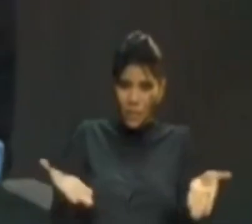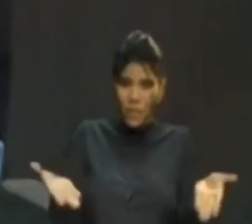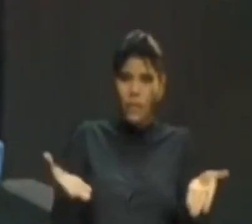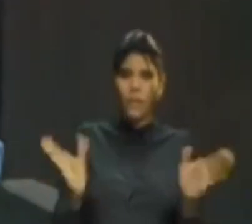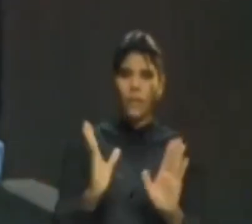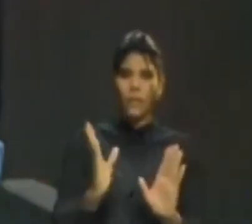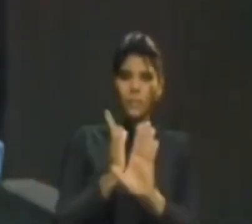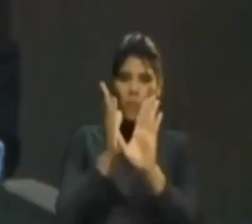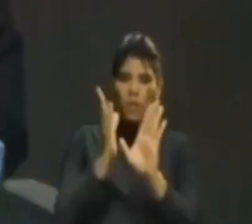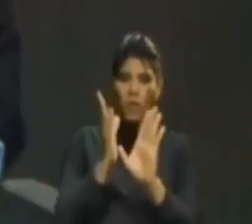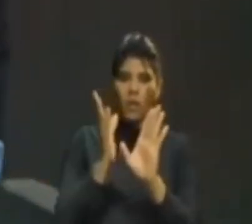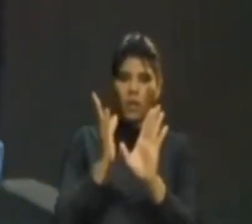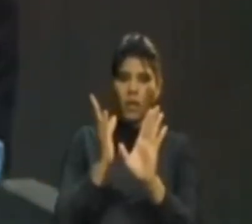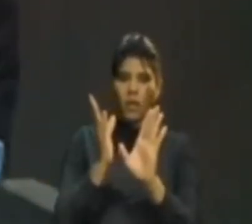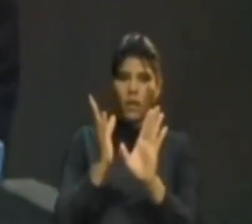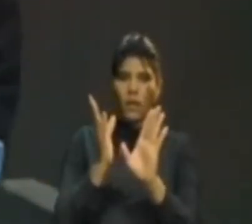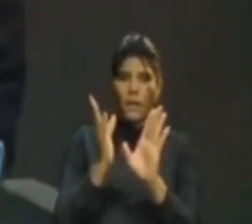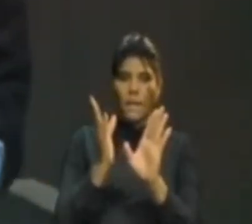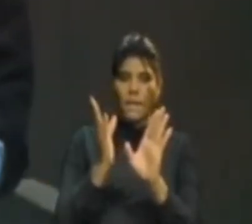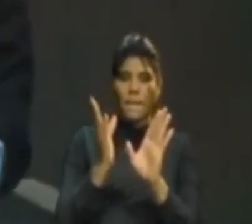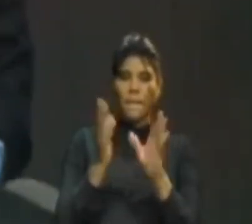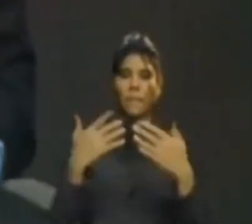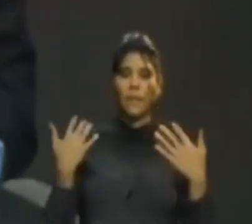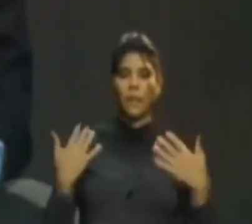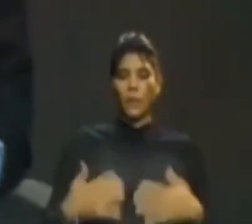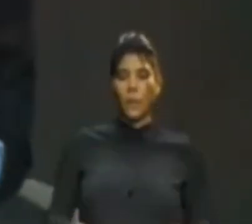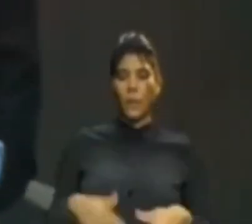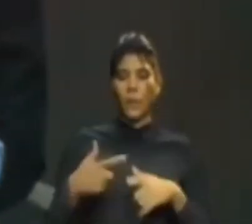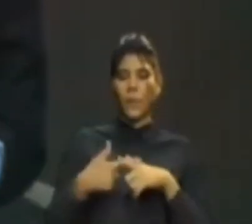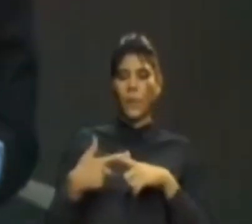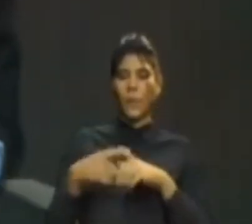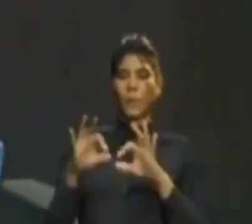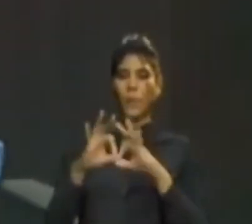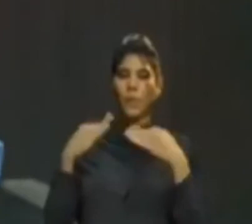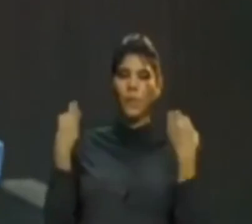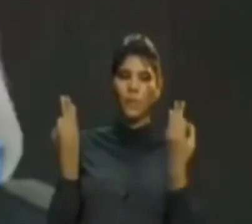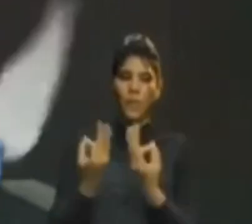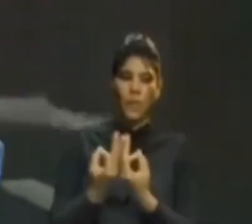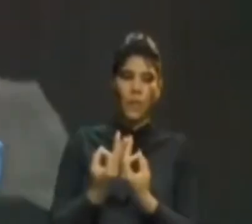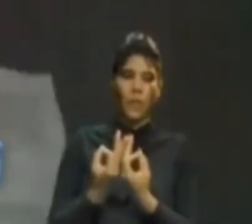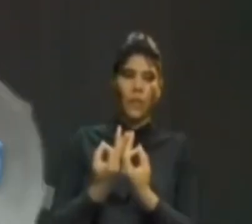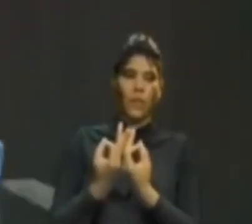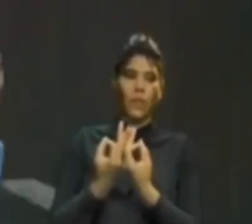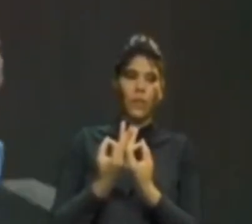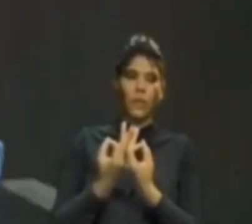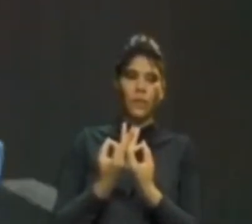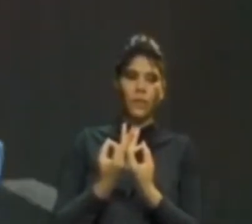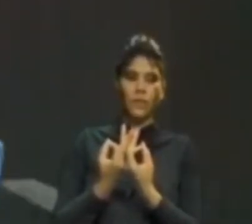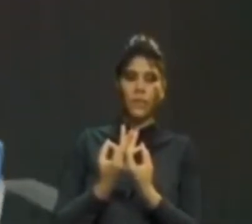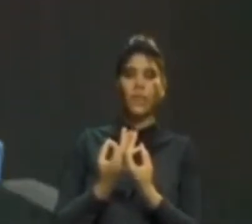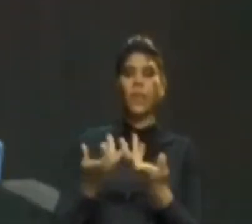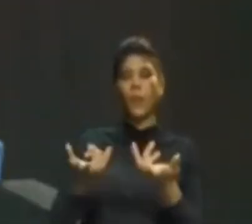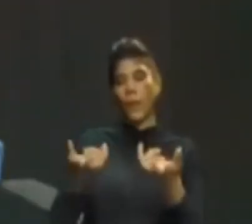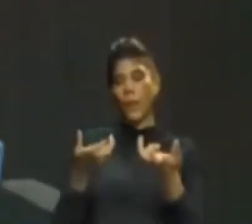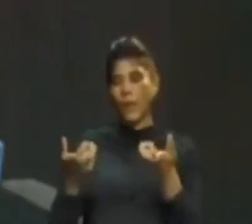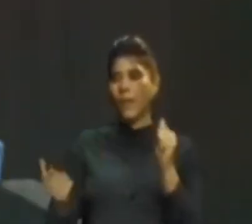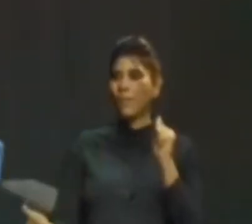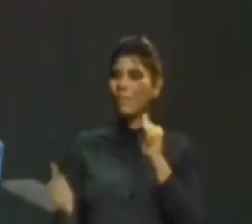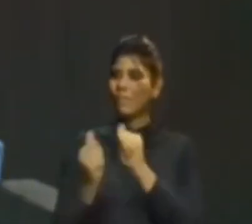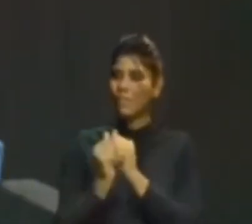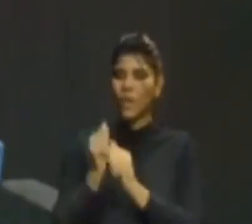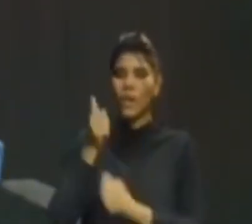vista os dramas familiares que chegam a mim eu queria me juntar a essas e a